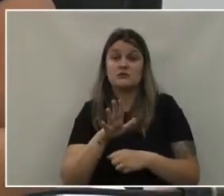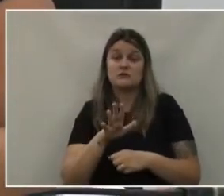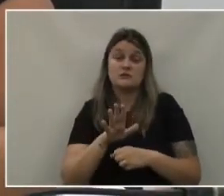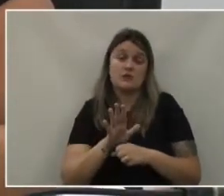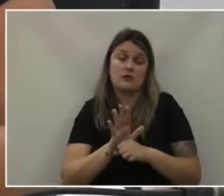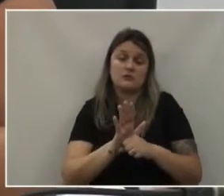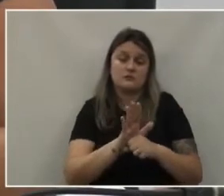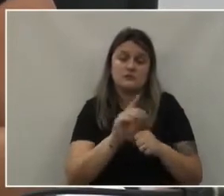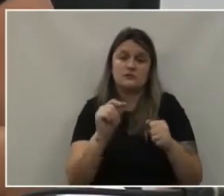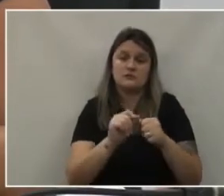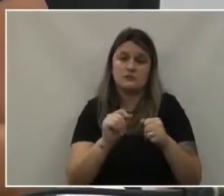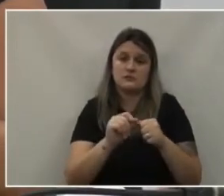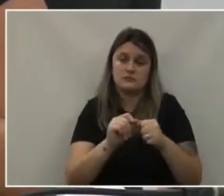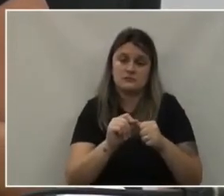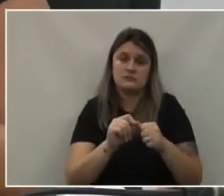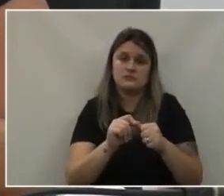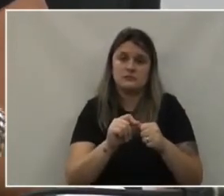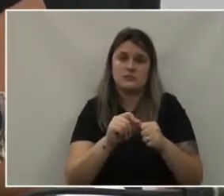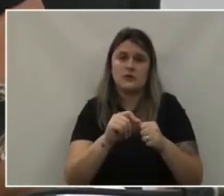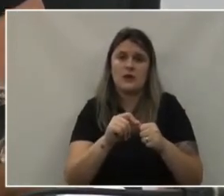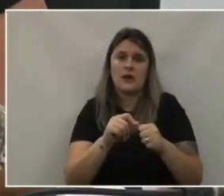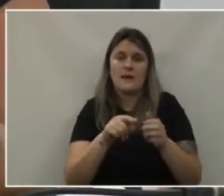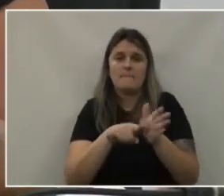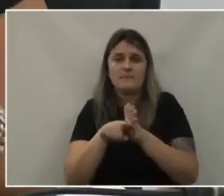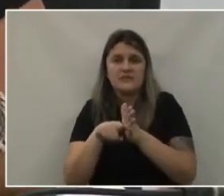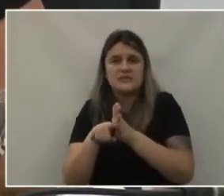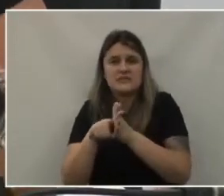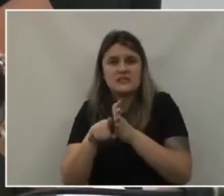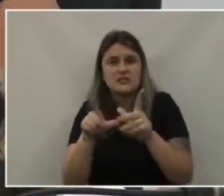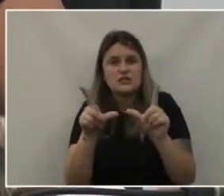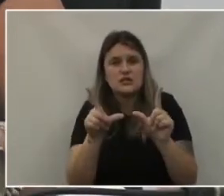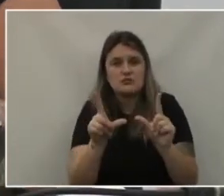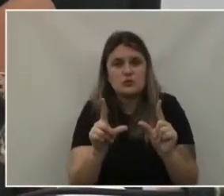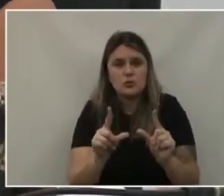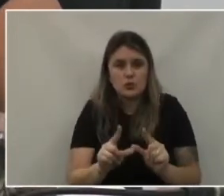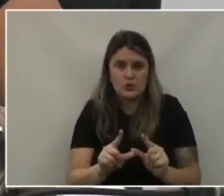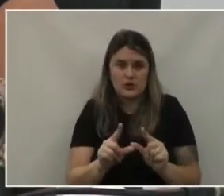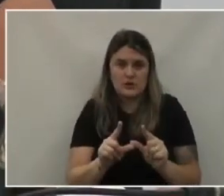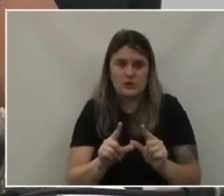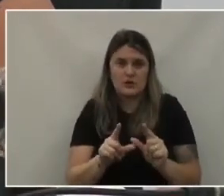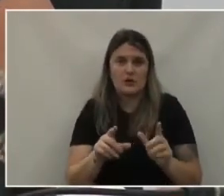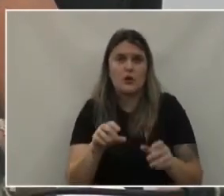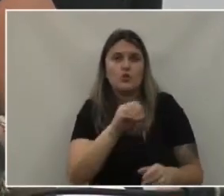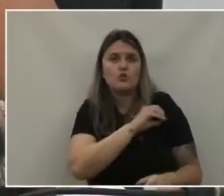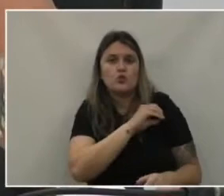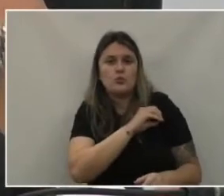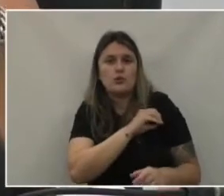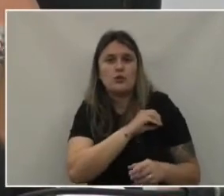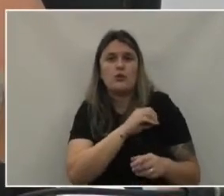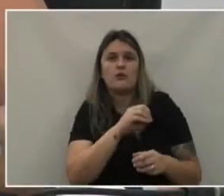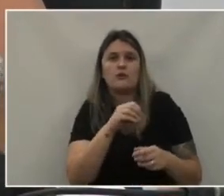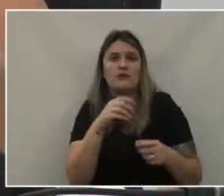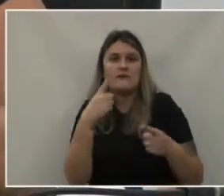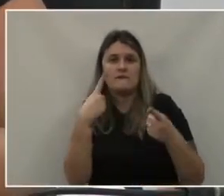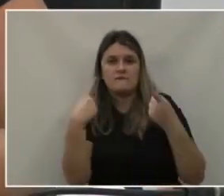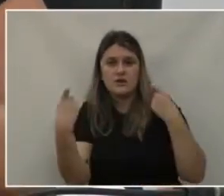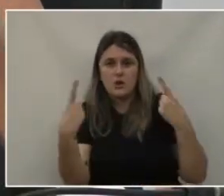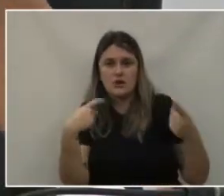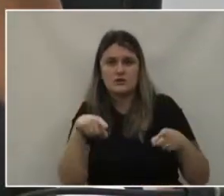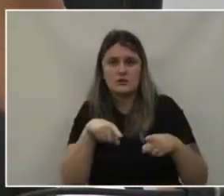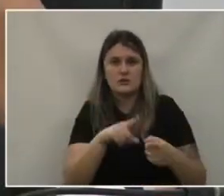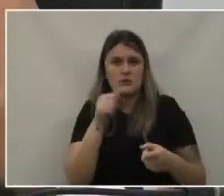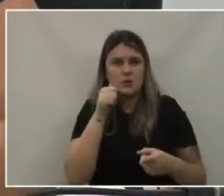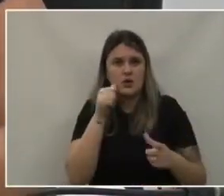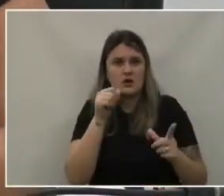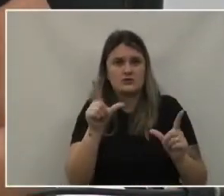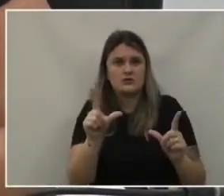contribuir, para fazer com que os números cada vez fiquem menor de violência contra a mulher em nossa cidade. Então,